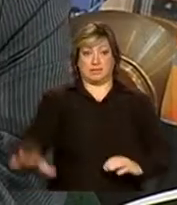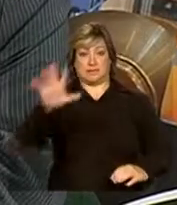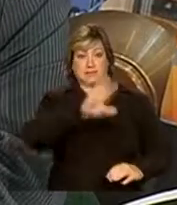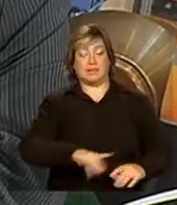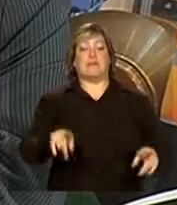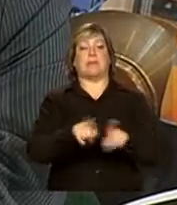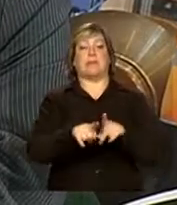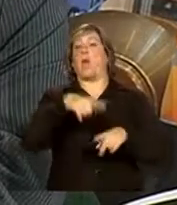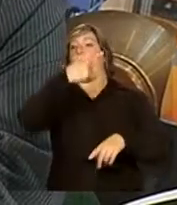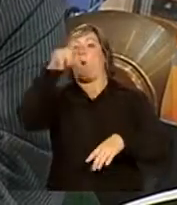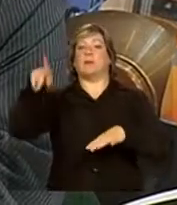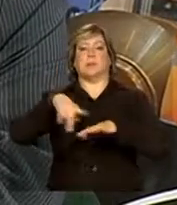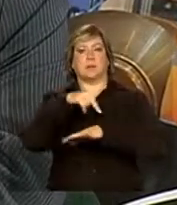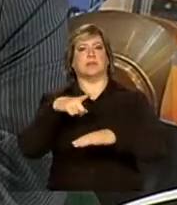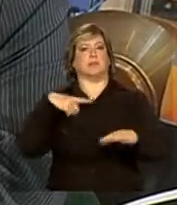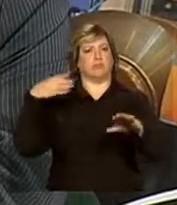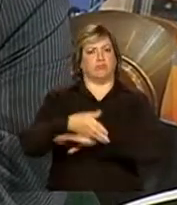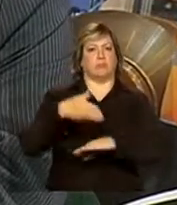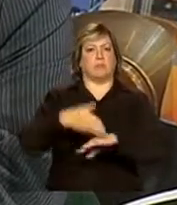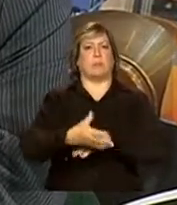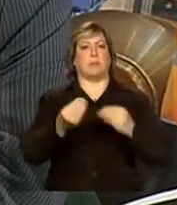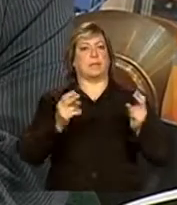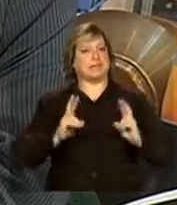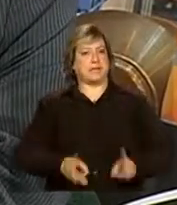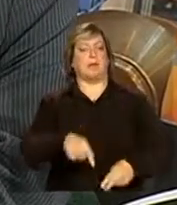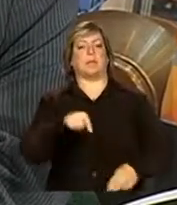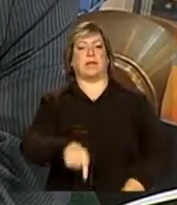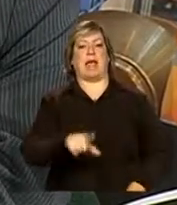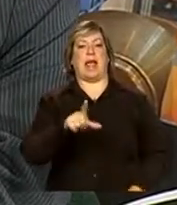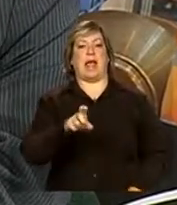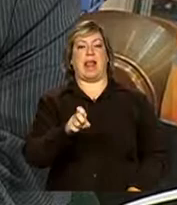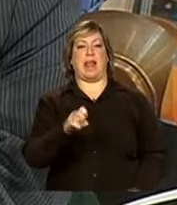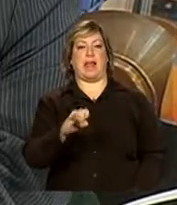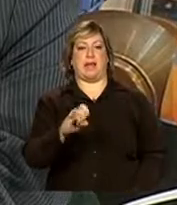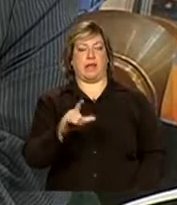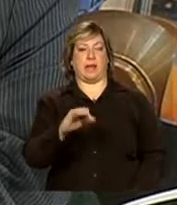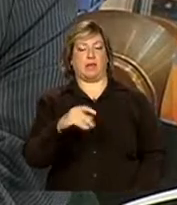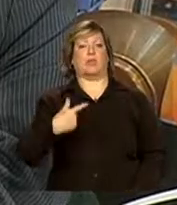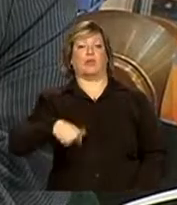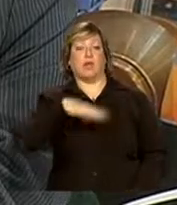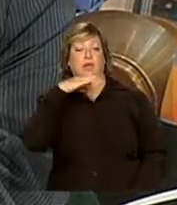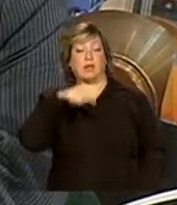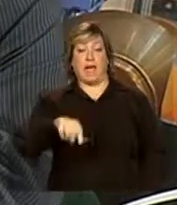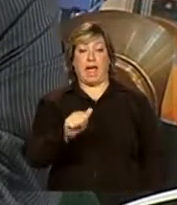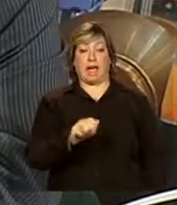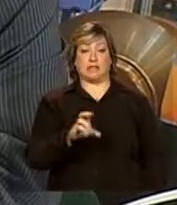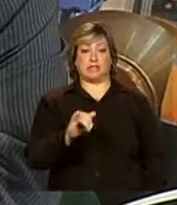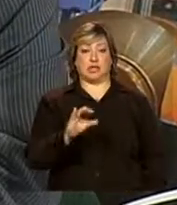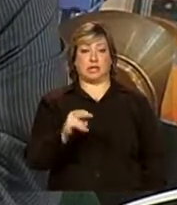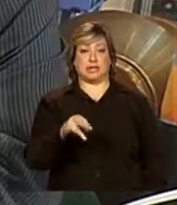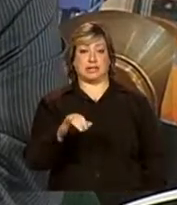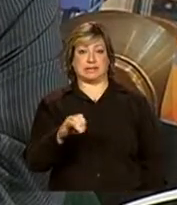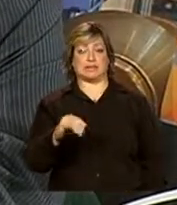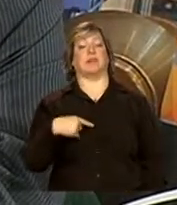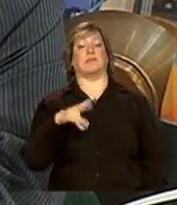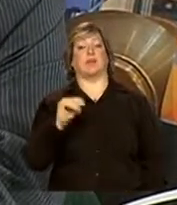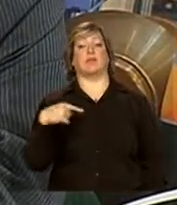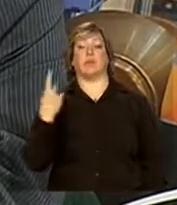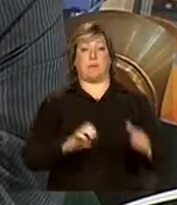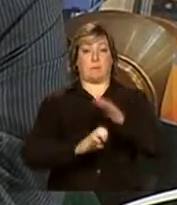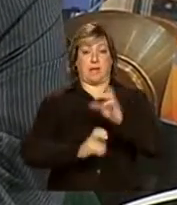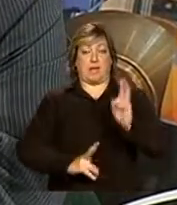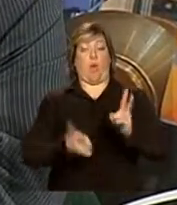participam ativamente desses leilões e nós achamos que os acionistas de todas essas empresas que vão continuar como